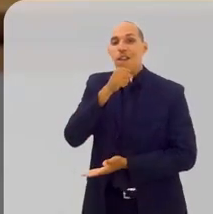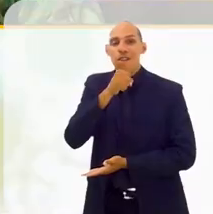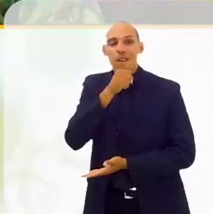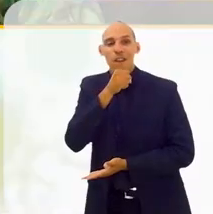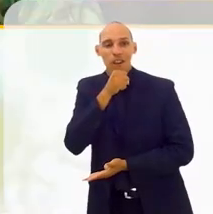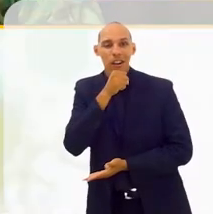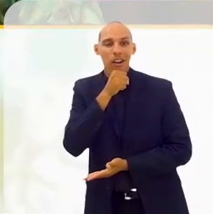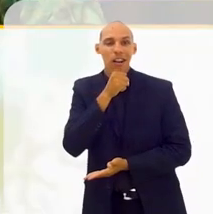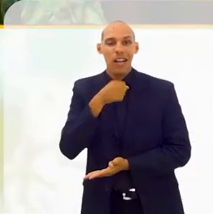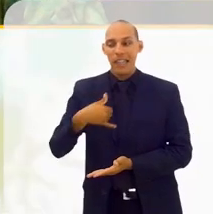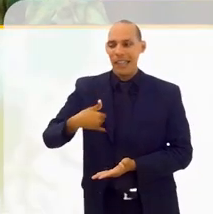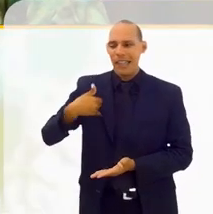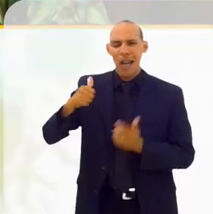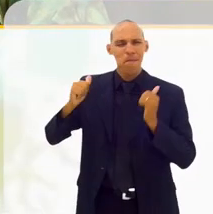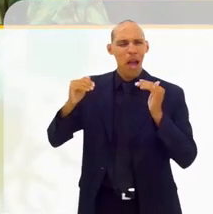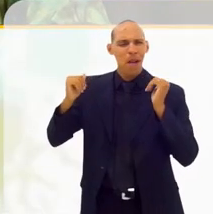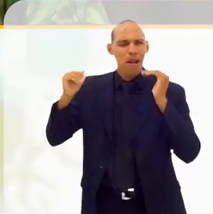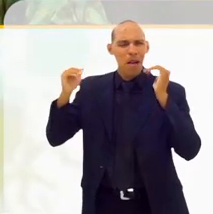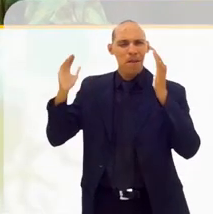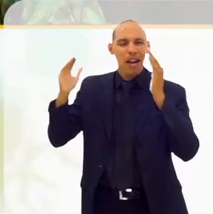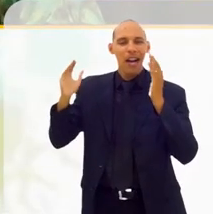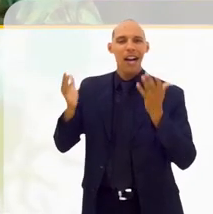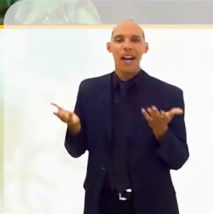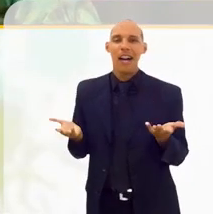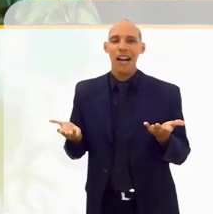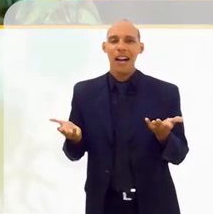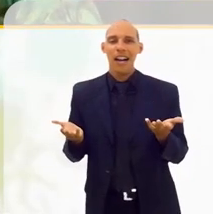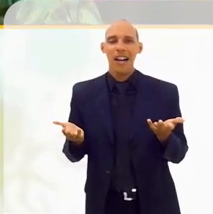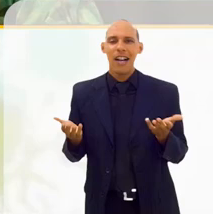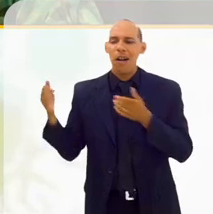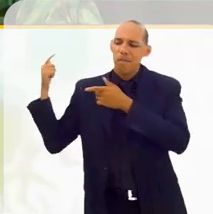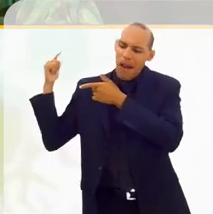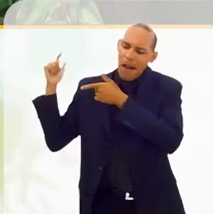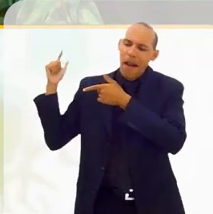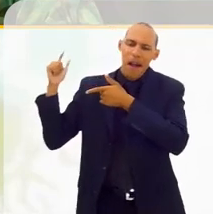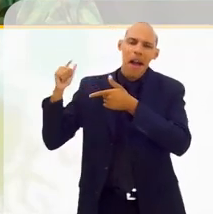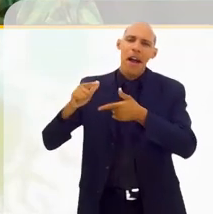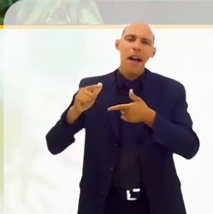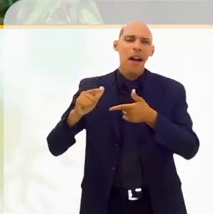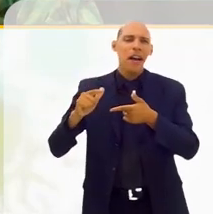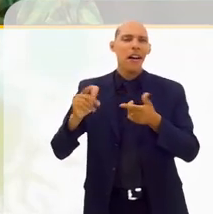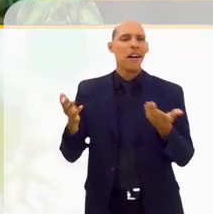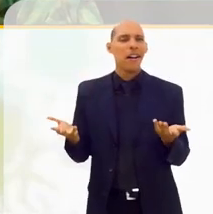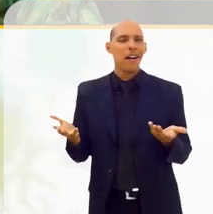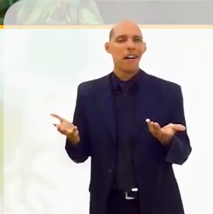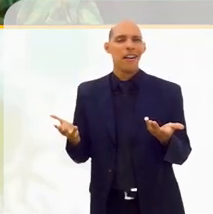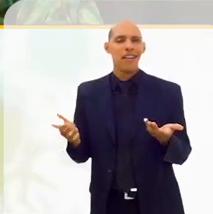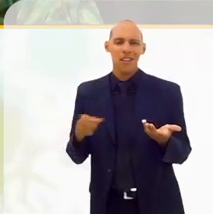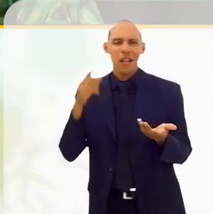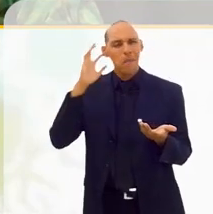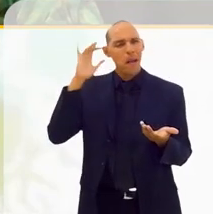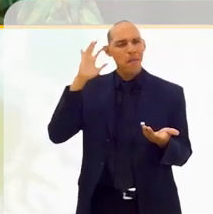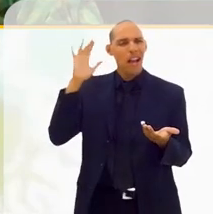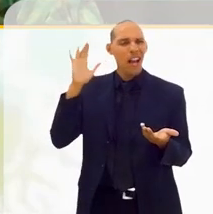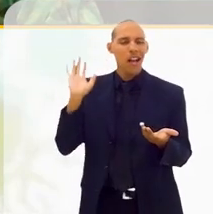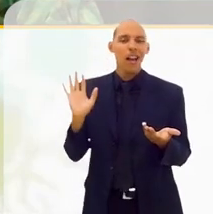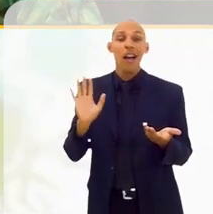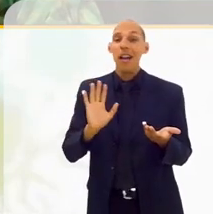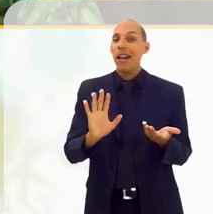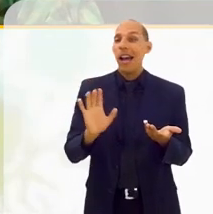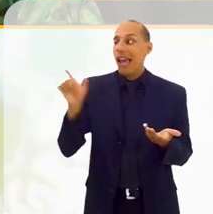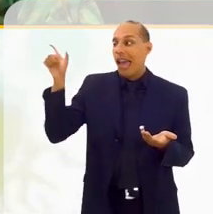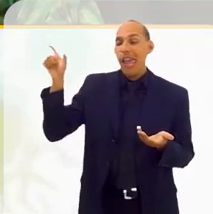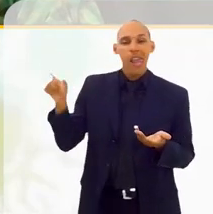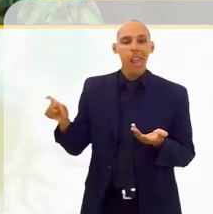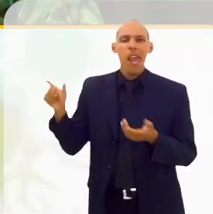de mais idade por tradição Talvez né da gente imaginar